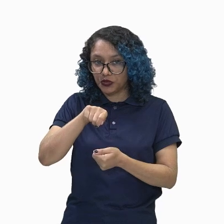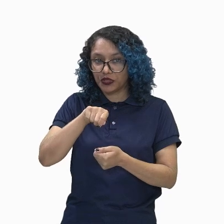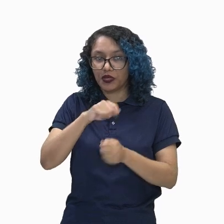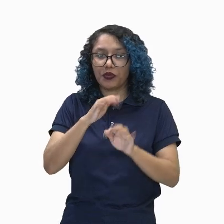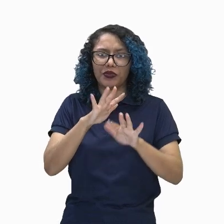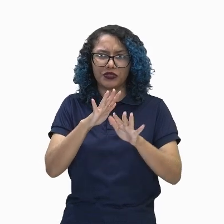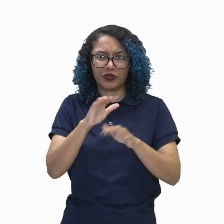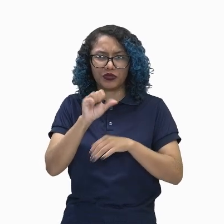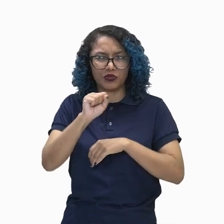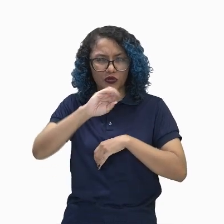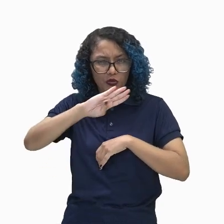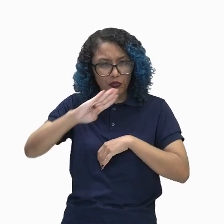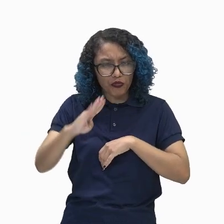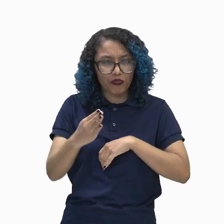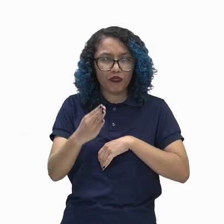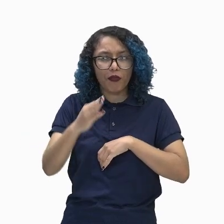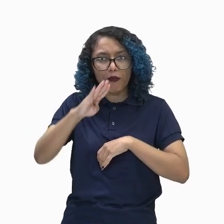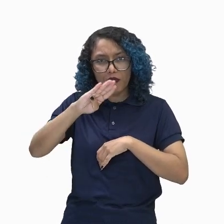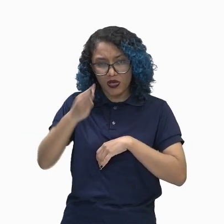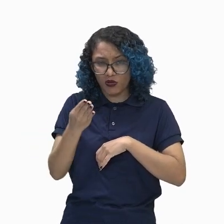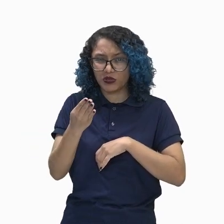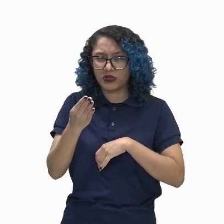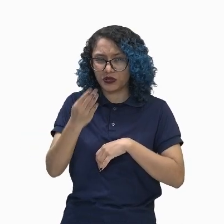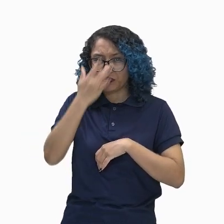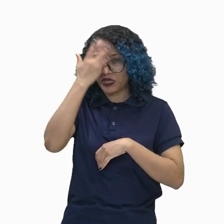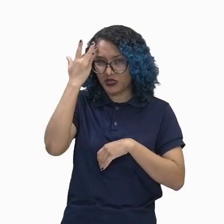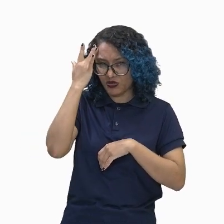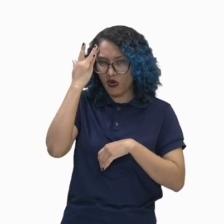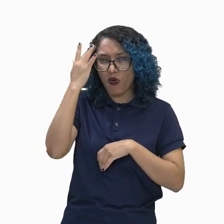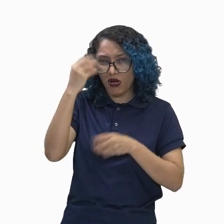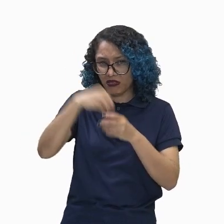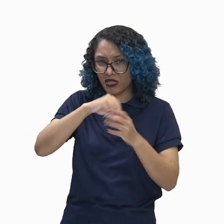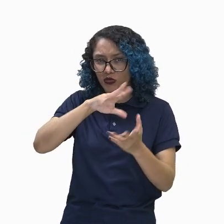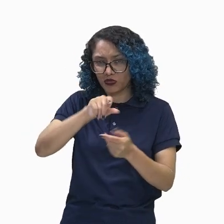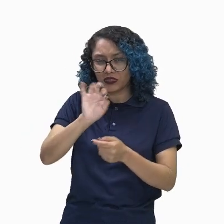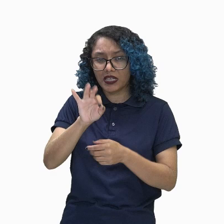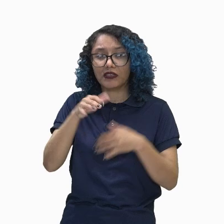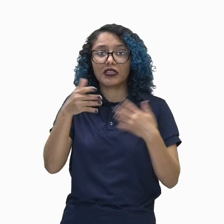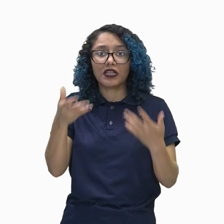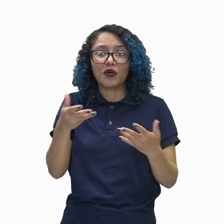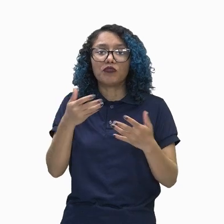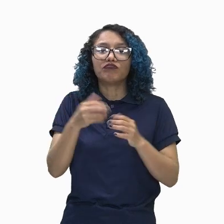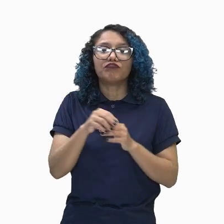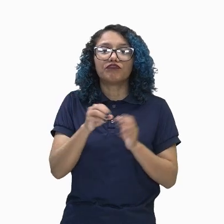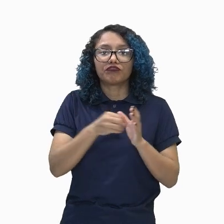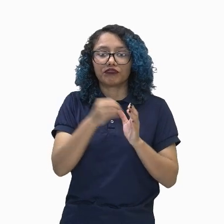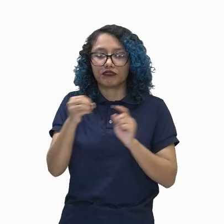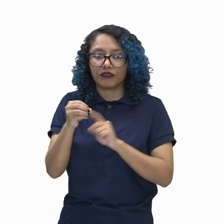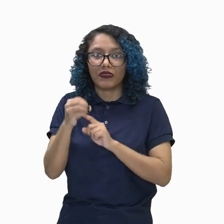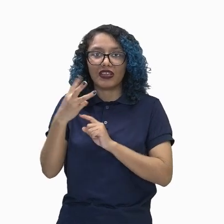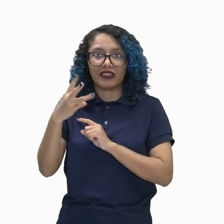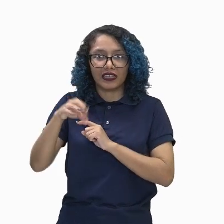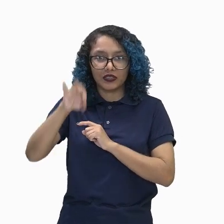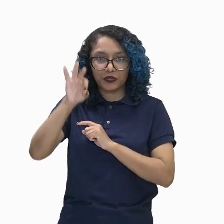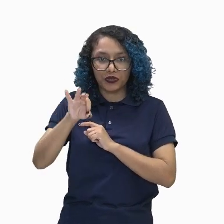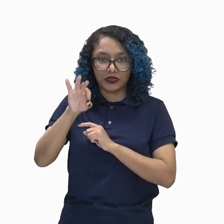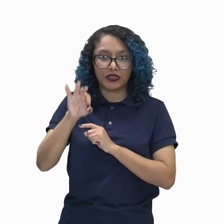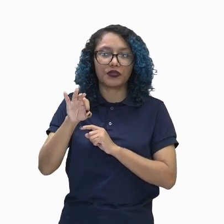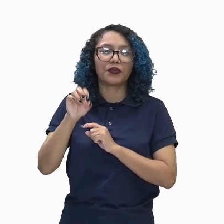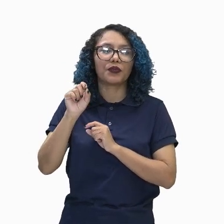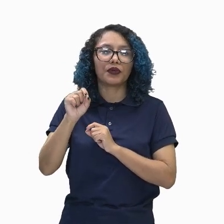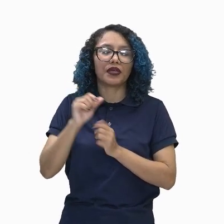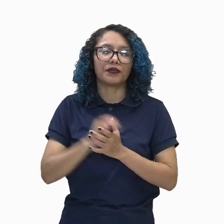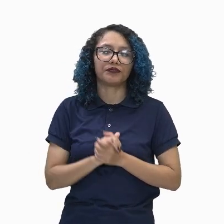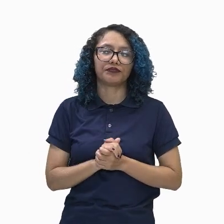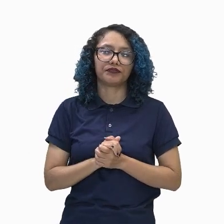de 8 bilhões de habitantes. Pegando essa porcentagem, né, em que vai estar